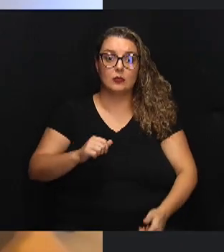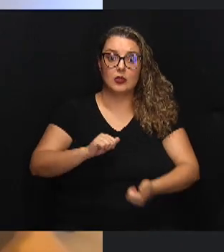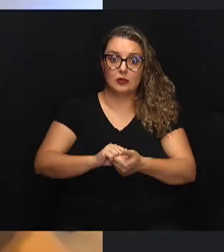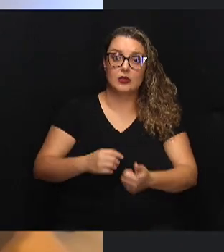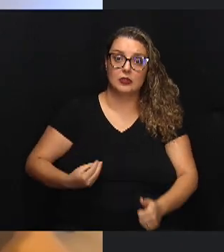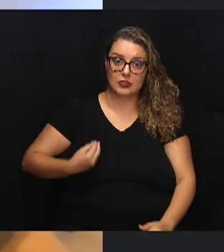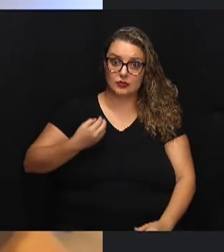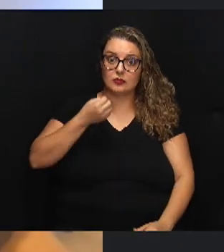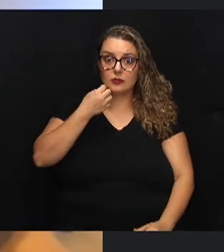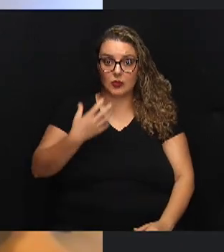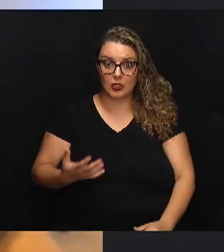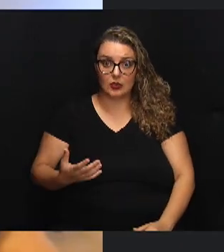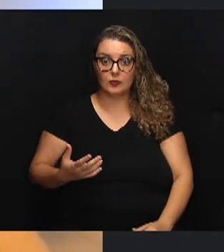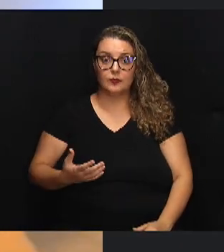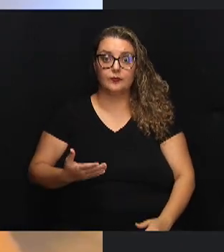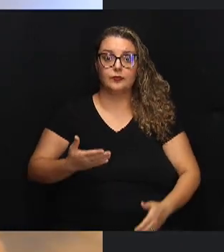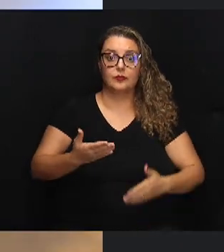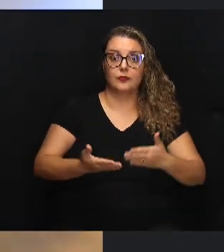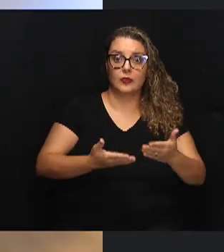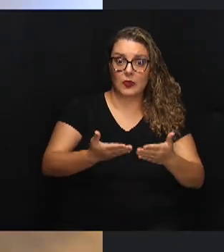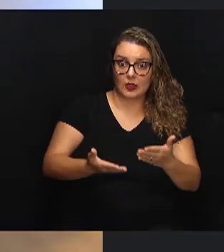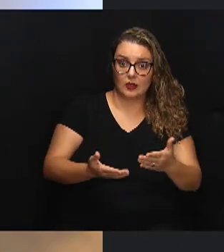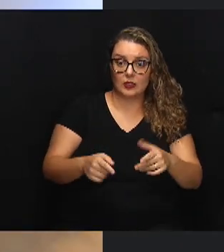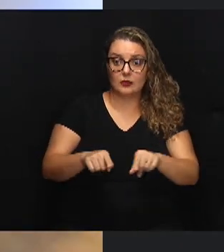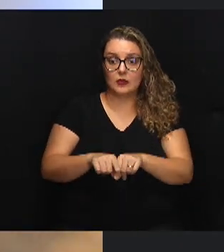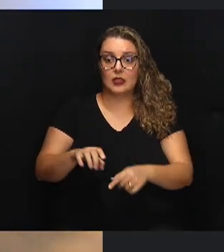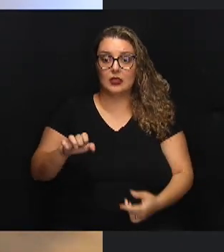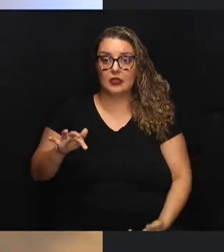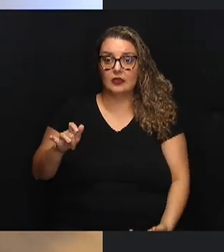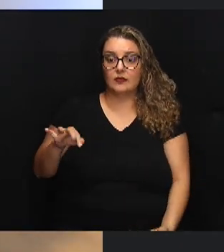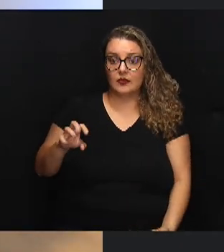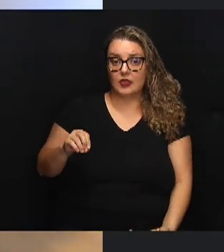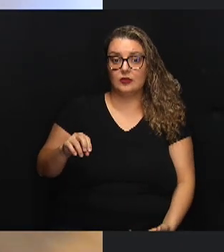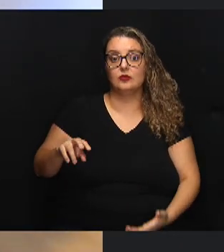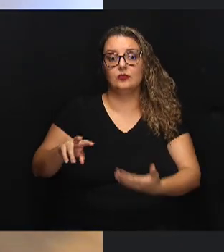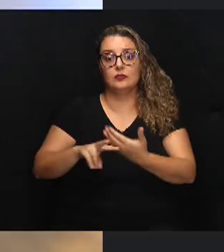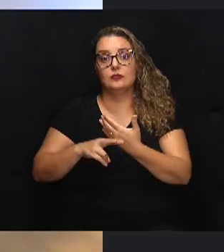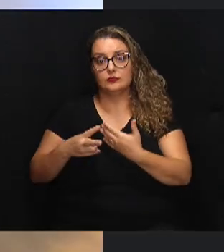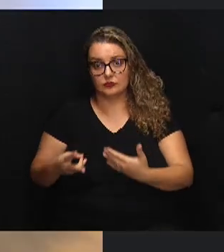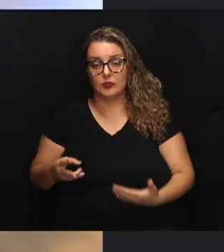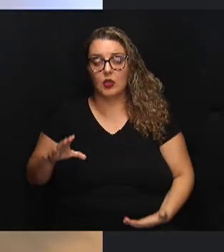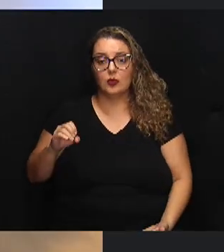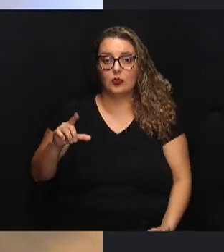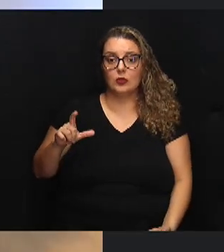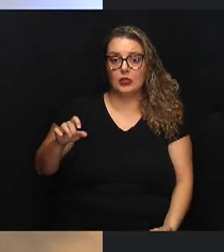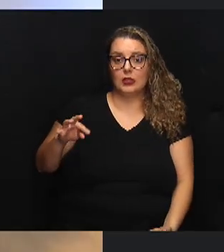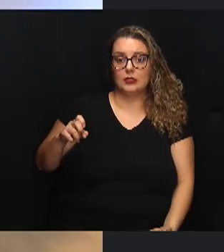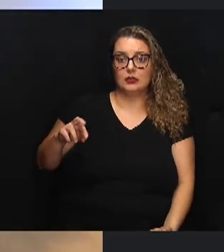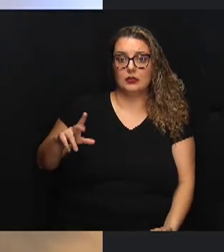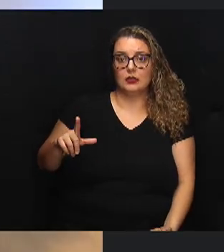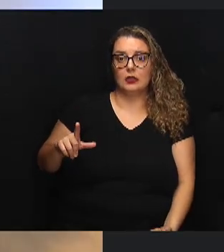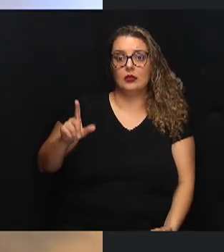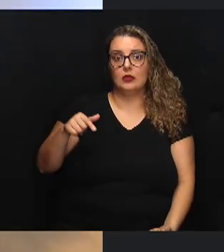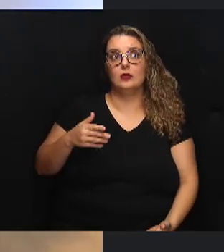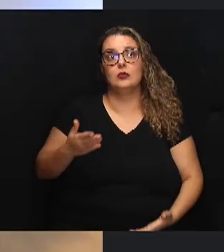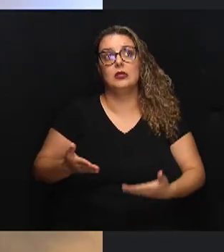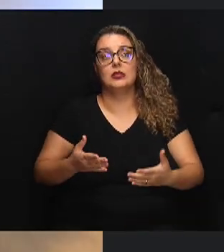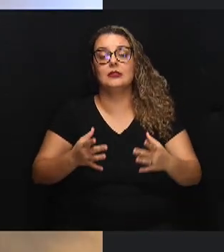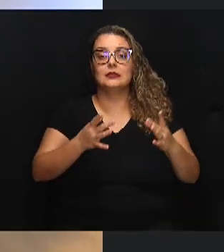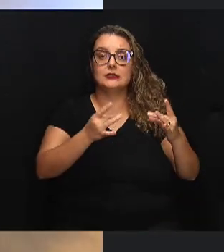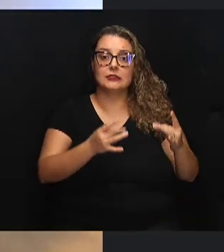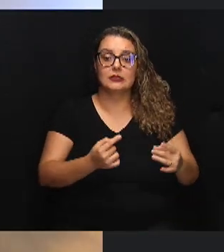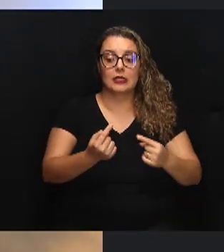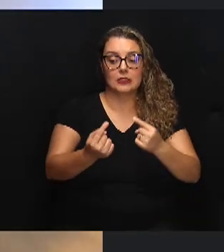em si e efeitos colaterais, é importante entender que hoje o câncer ele é tratado de forma personalizada. Então, é feita